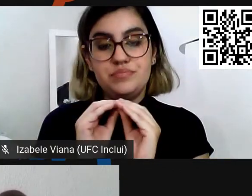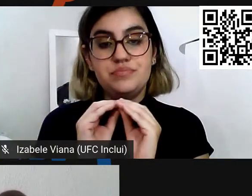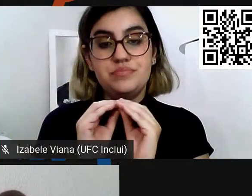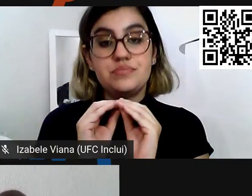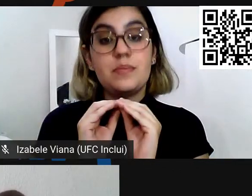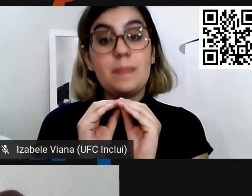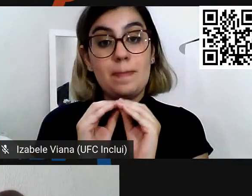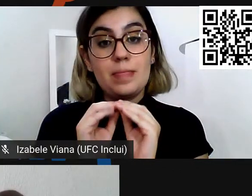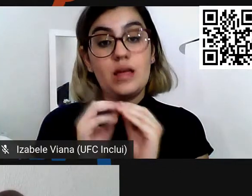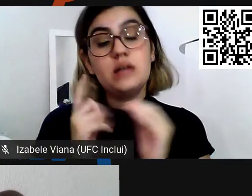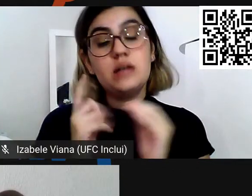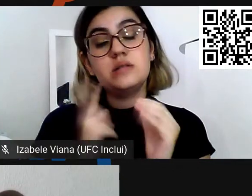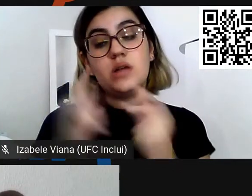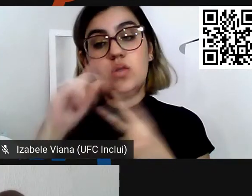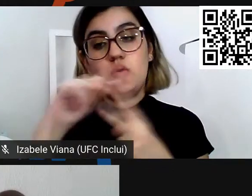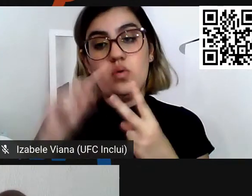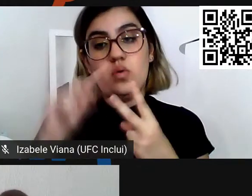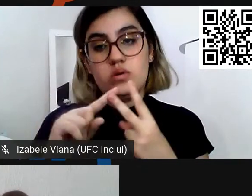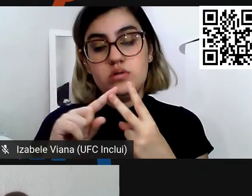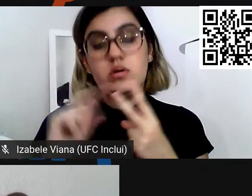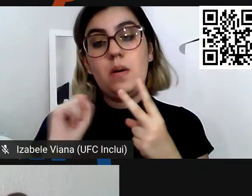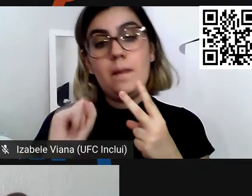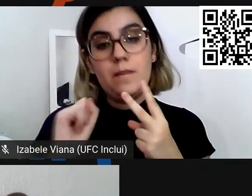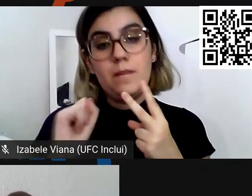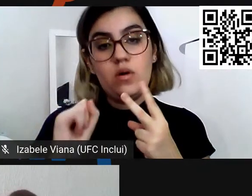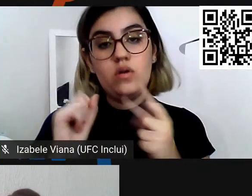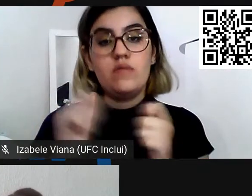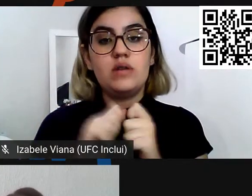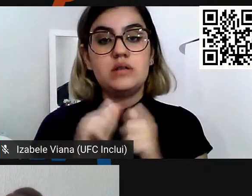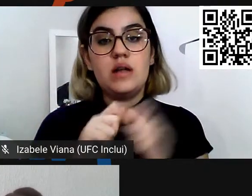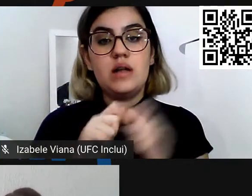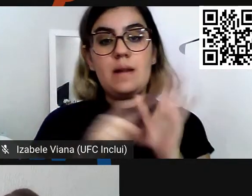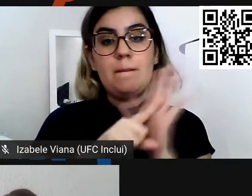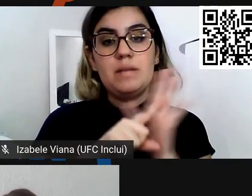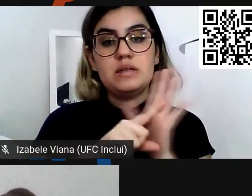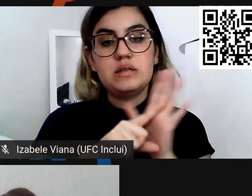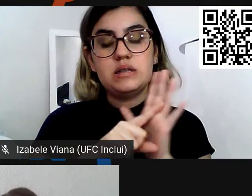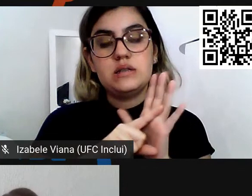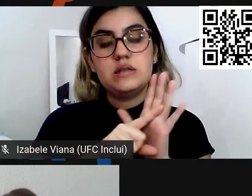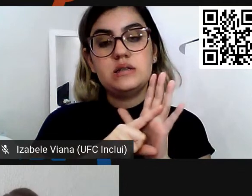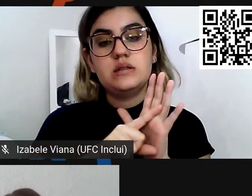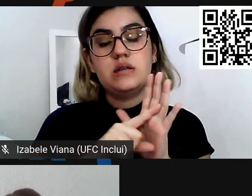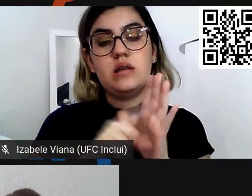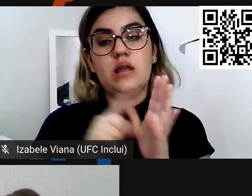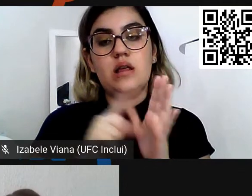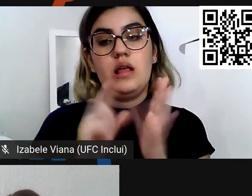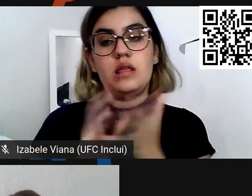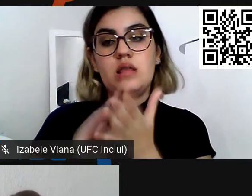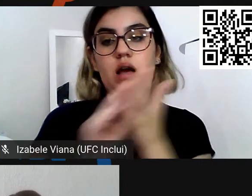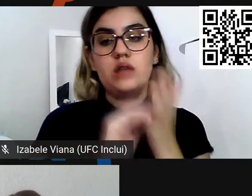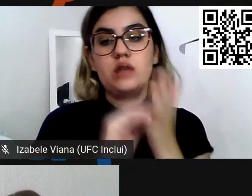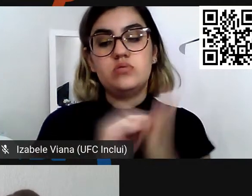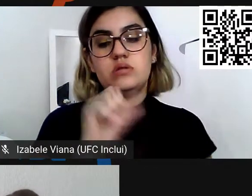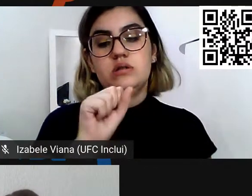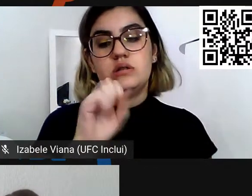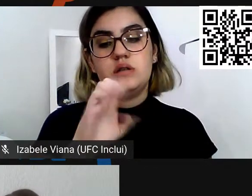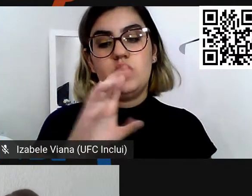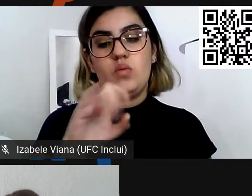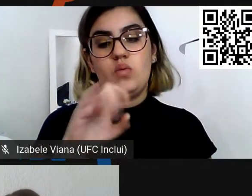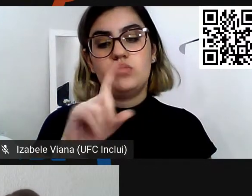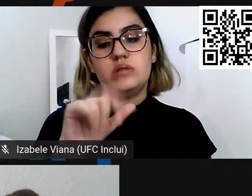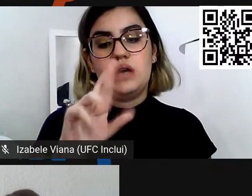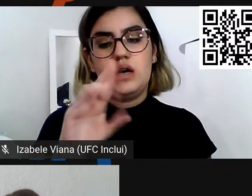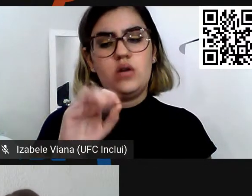as duas situações. Você pode estar fazendo uma pesquisa com base de dados secundários, que não é uma revisão, que você não